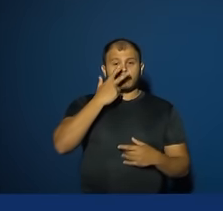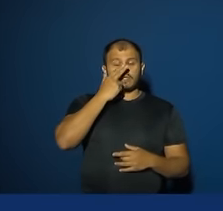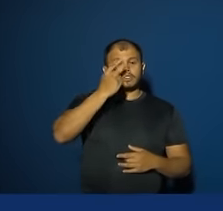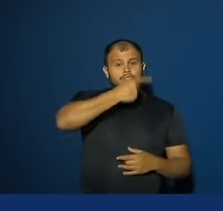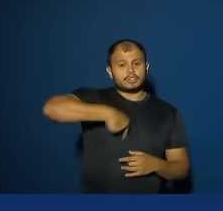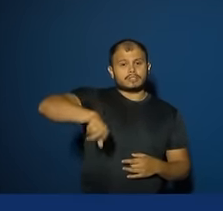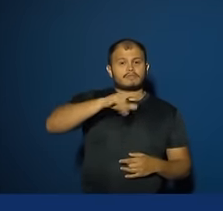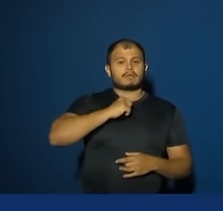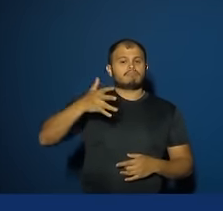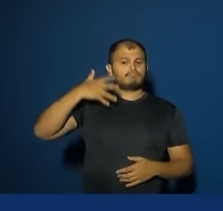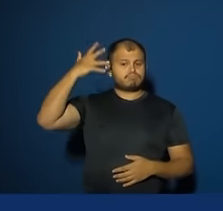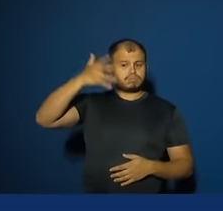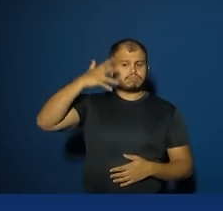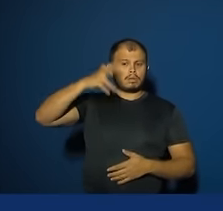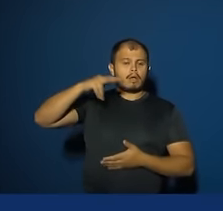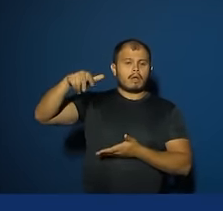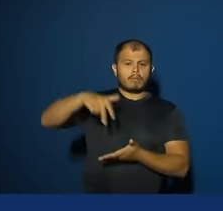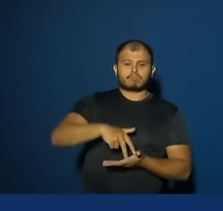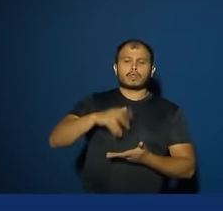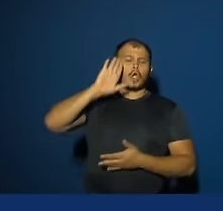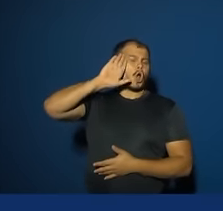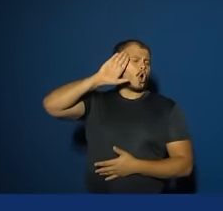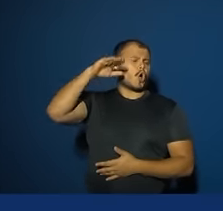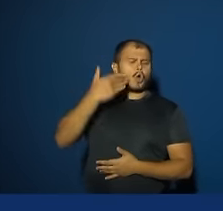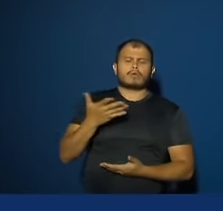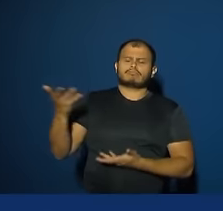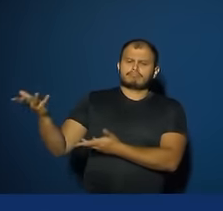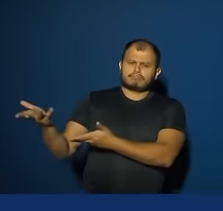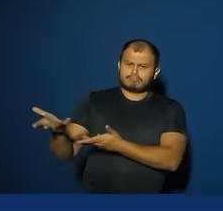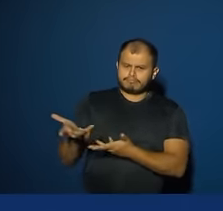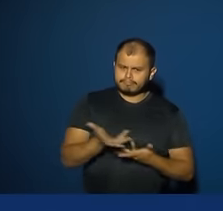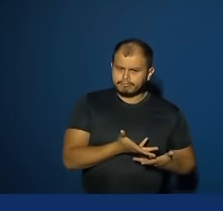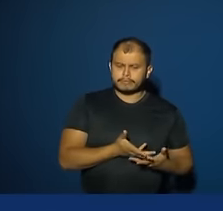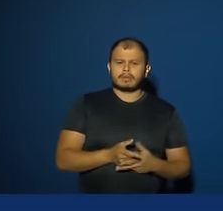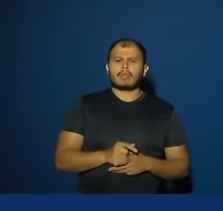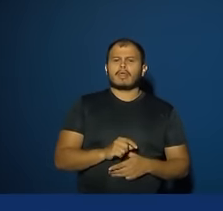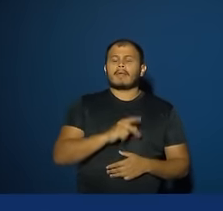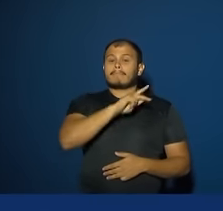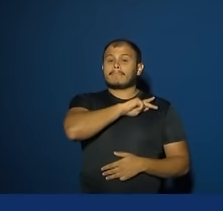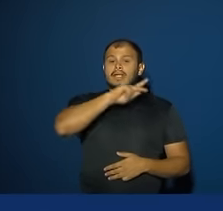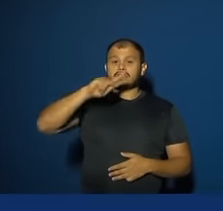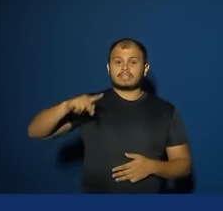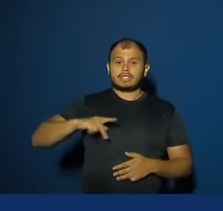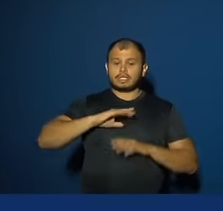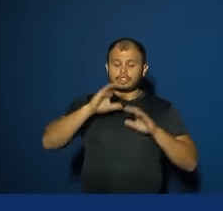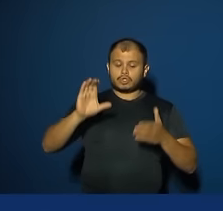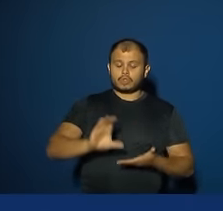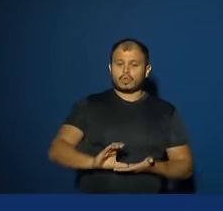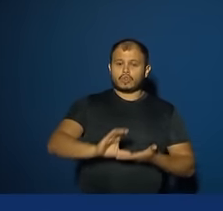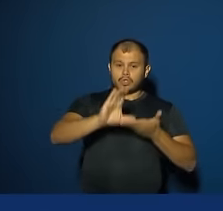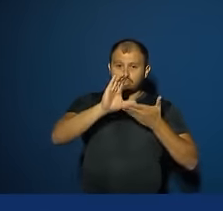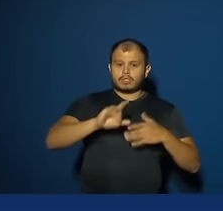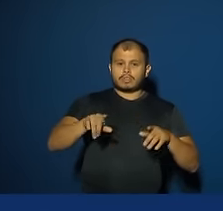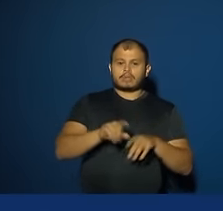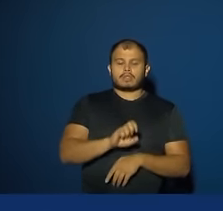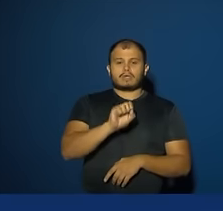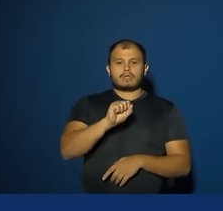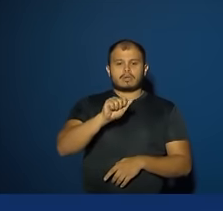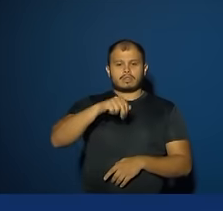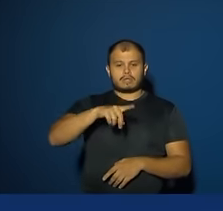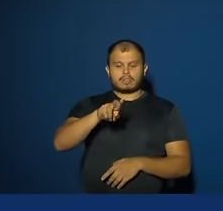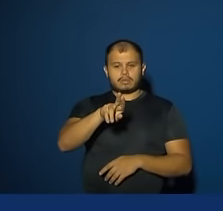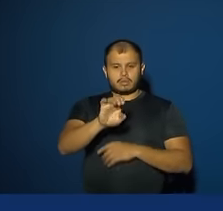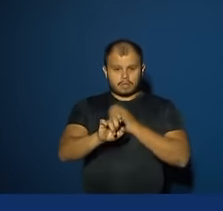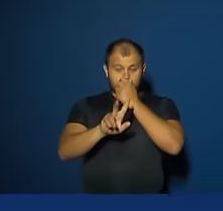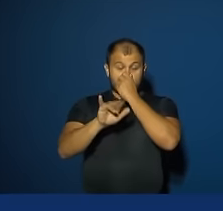a gente TR o próximo painel que eu tenho a honra de chamar aqui o nosso Presidente do Conselho e sócio sor André Steves